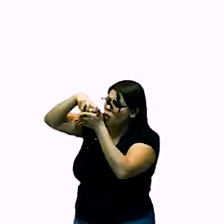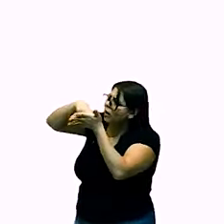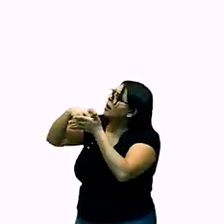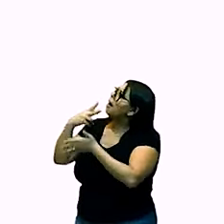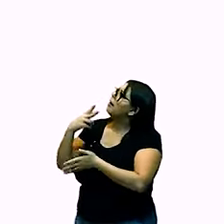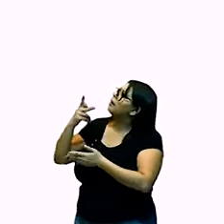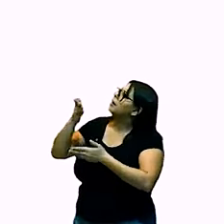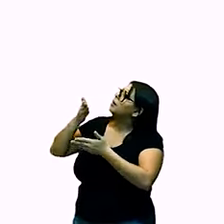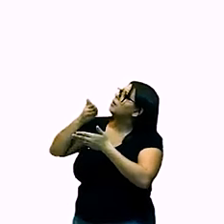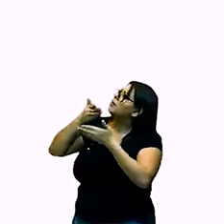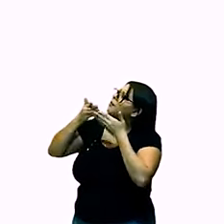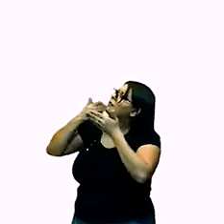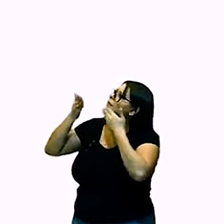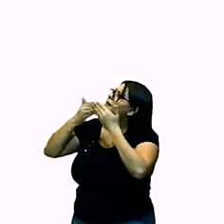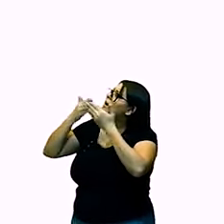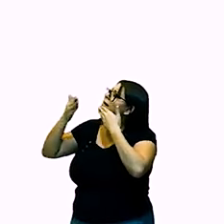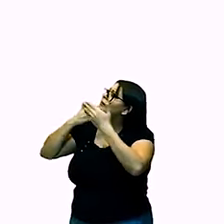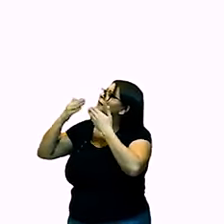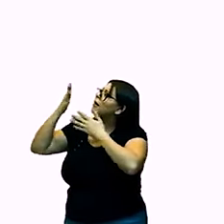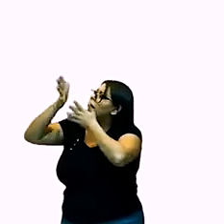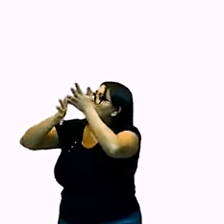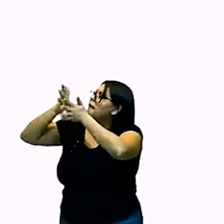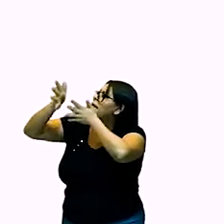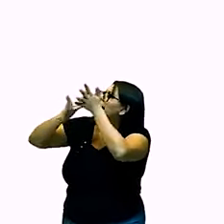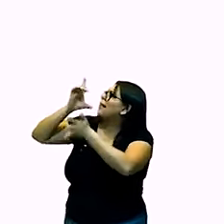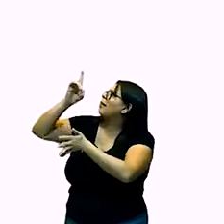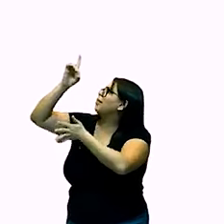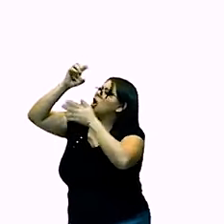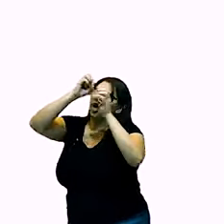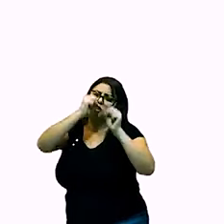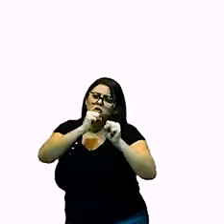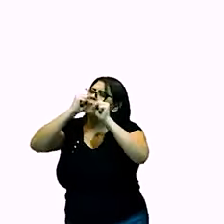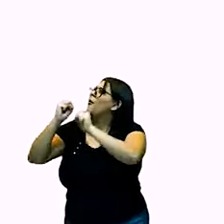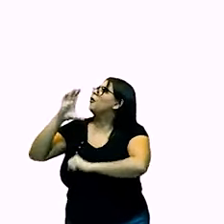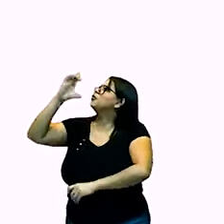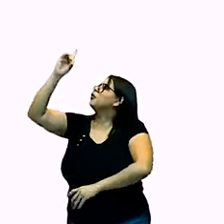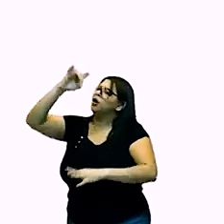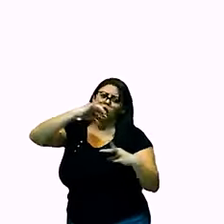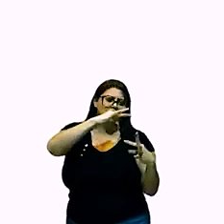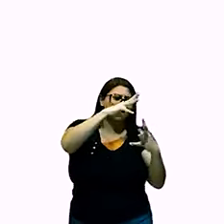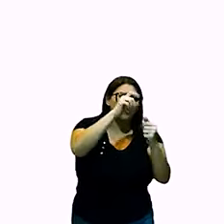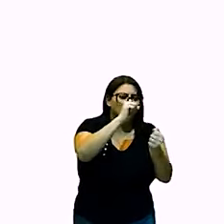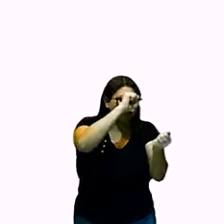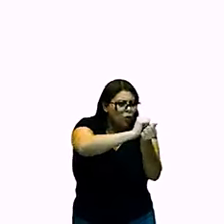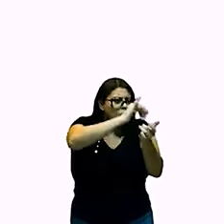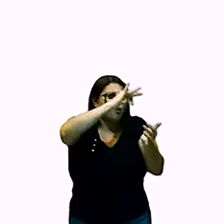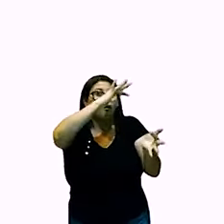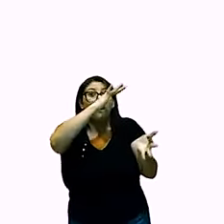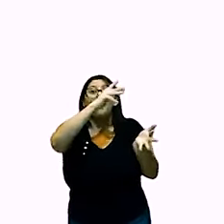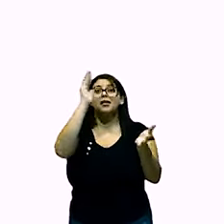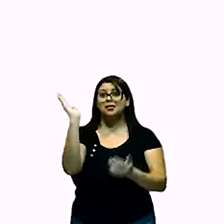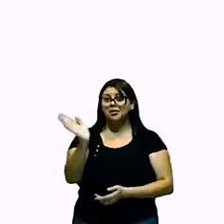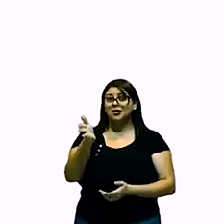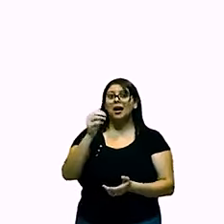falar diretamente com o Criador dos céus e da terra, porque Jesus abriu um novo e vivo caminho, pelo seu